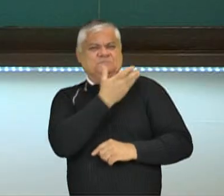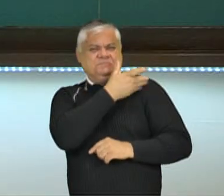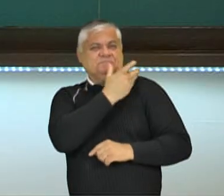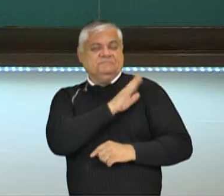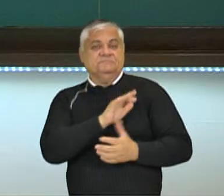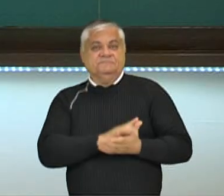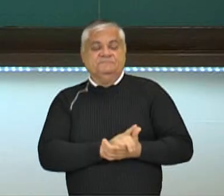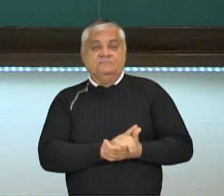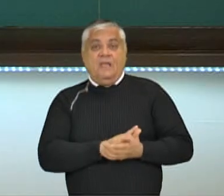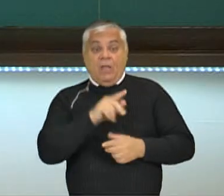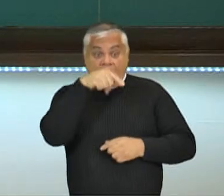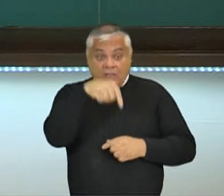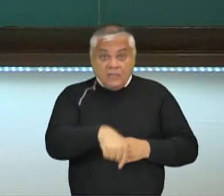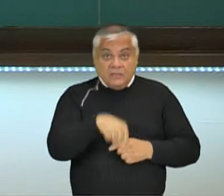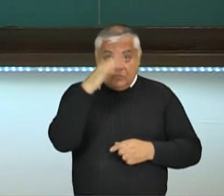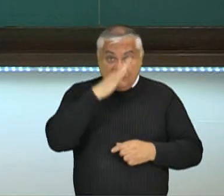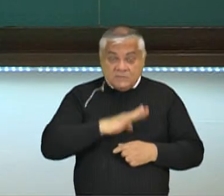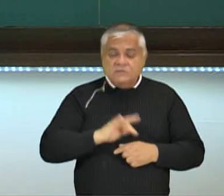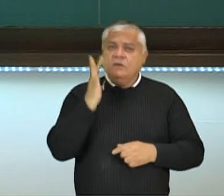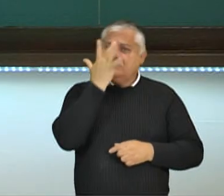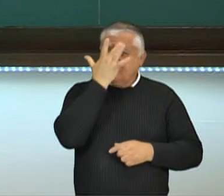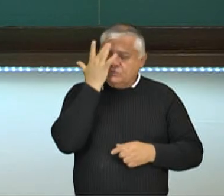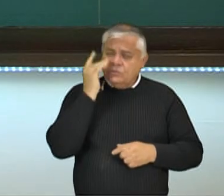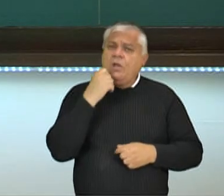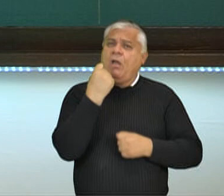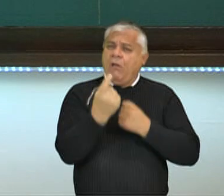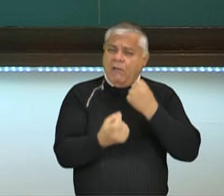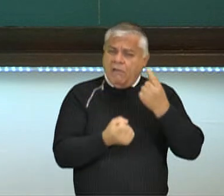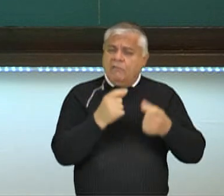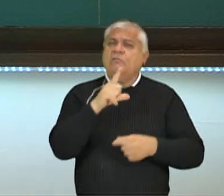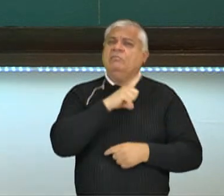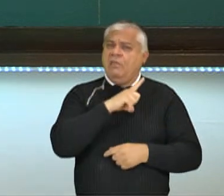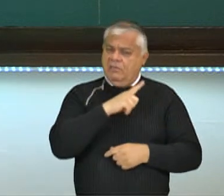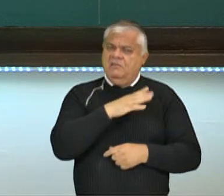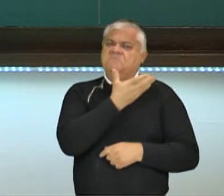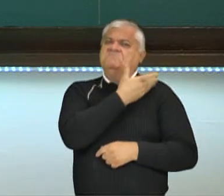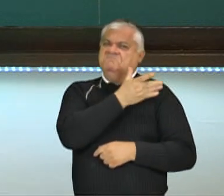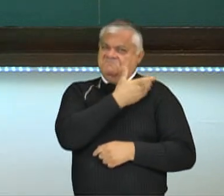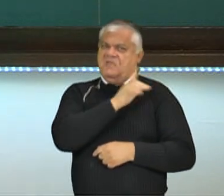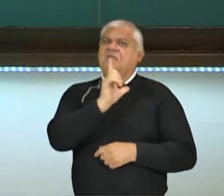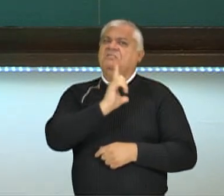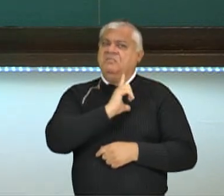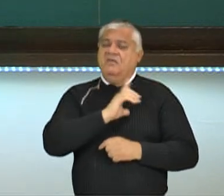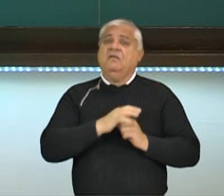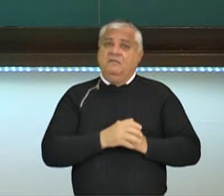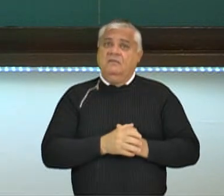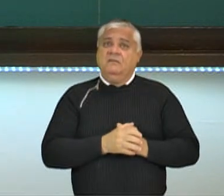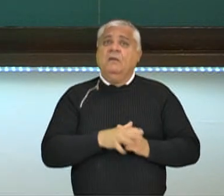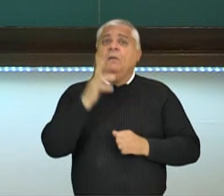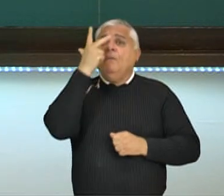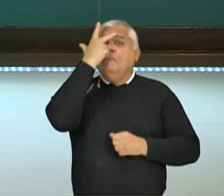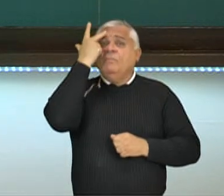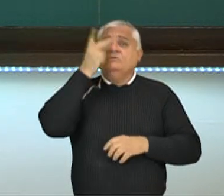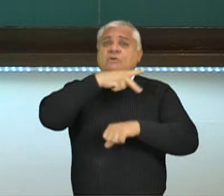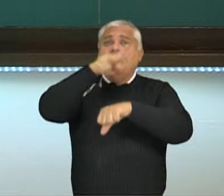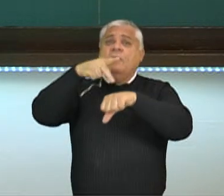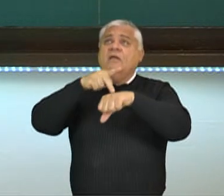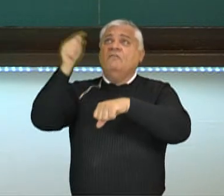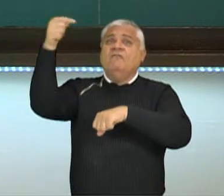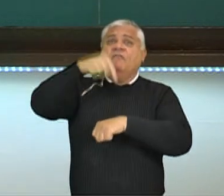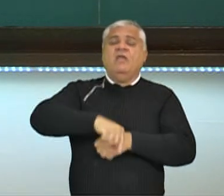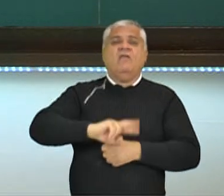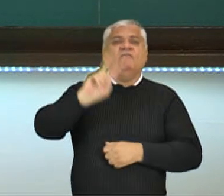pessoas, elas aqui no nosso país, algumas ainda têm o preconceito contra, por exemplo, até imigrantes. Imagina os